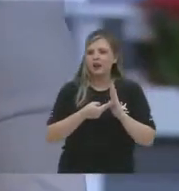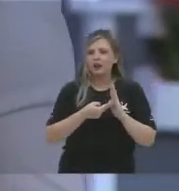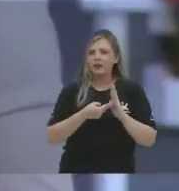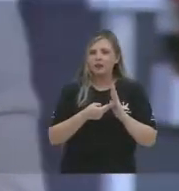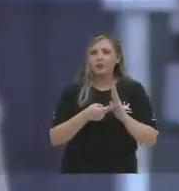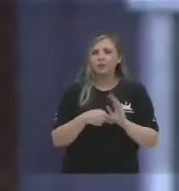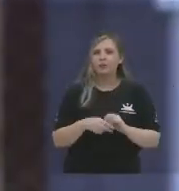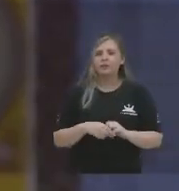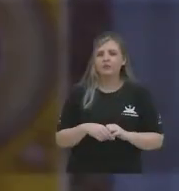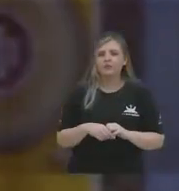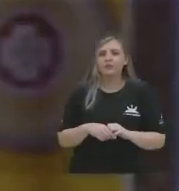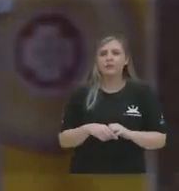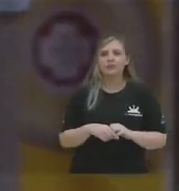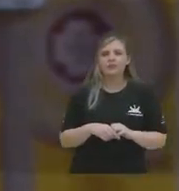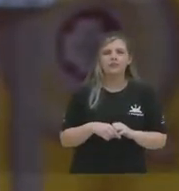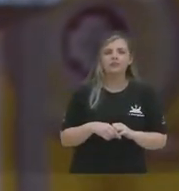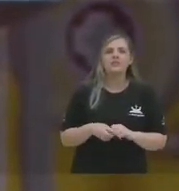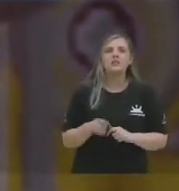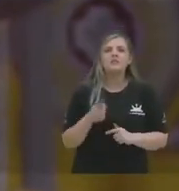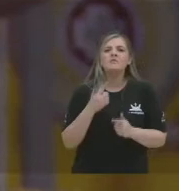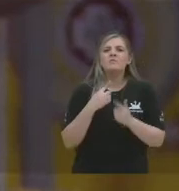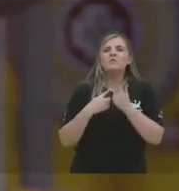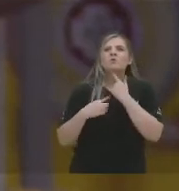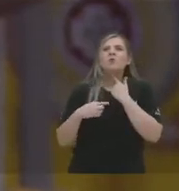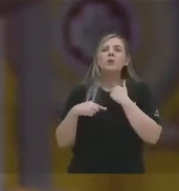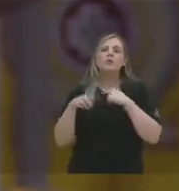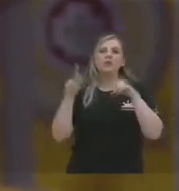Quem tem sede de paz?